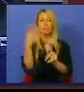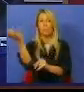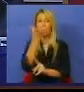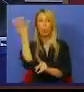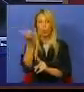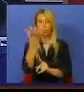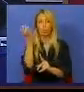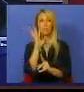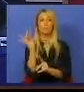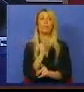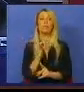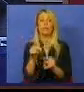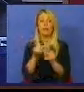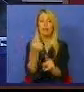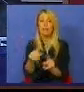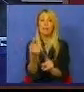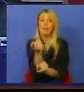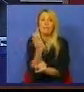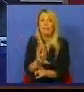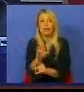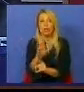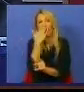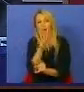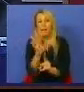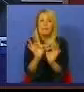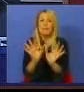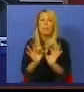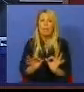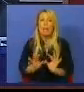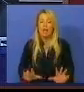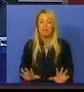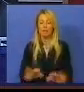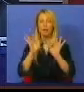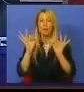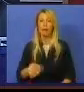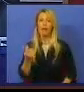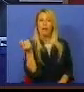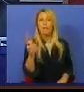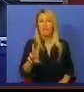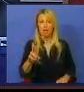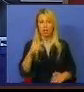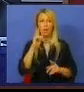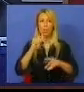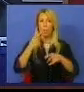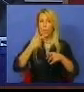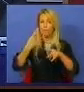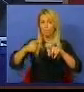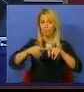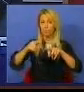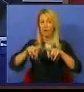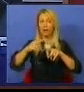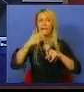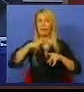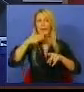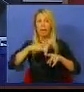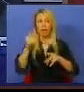tivessem taxas semelhantes, dizia na altura o Sr. Ministro, às taxas do crédito à habitação. Gostava de